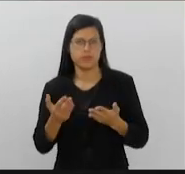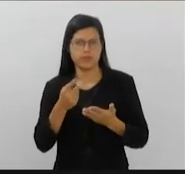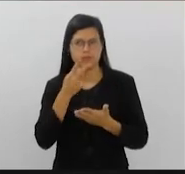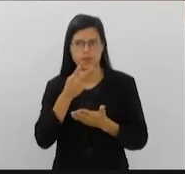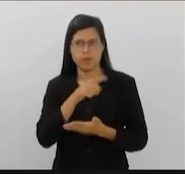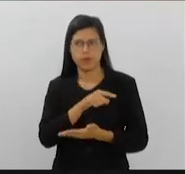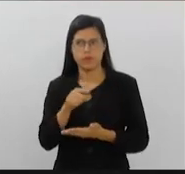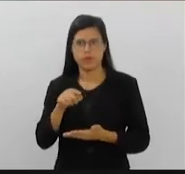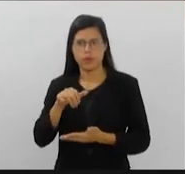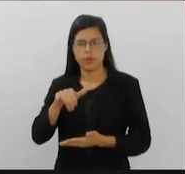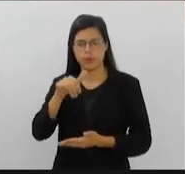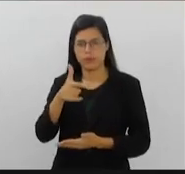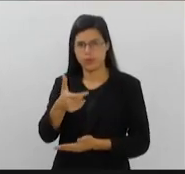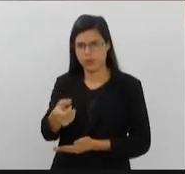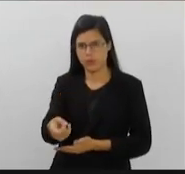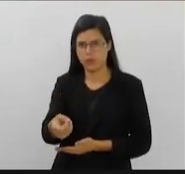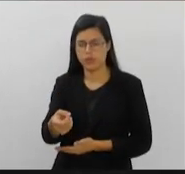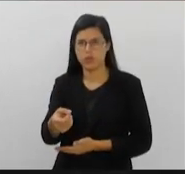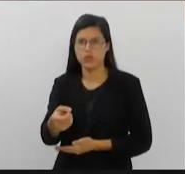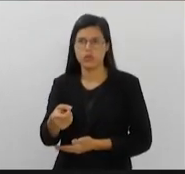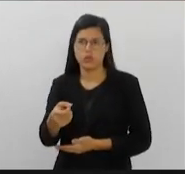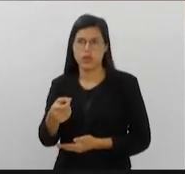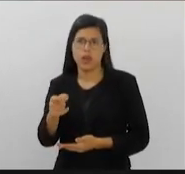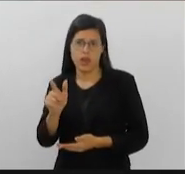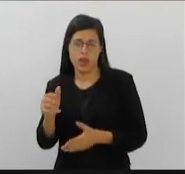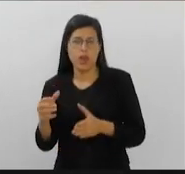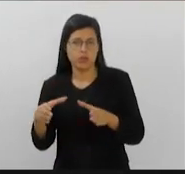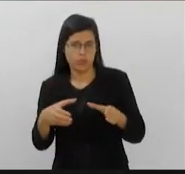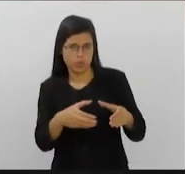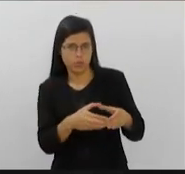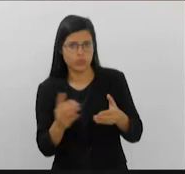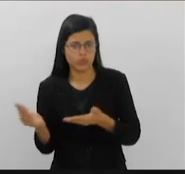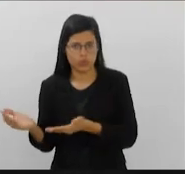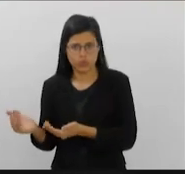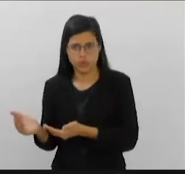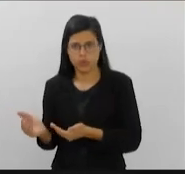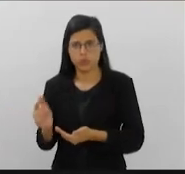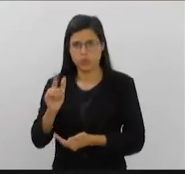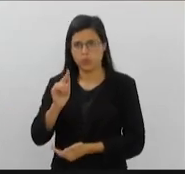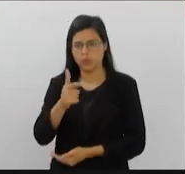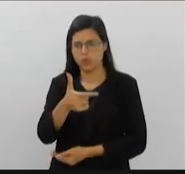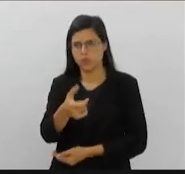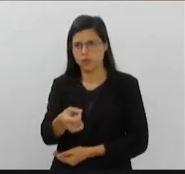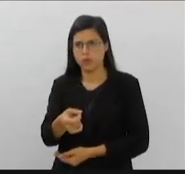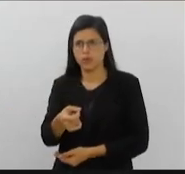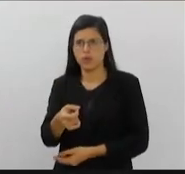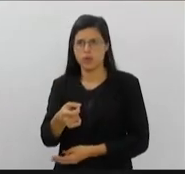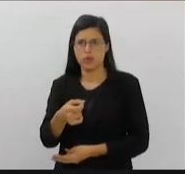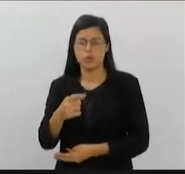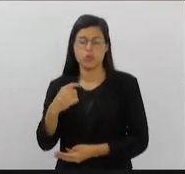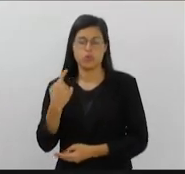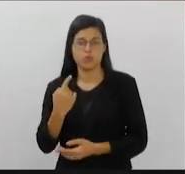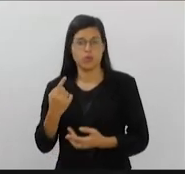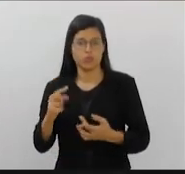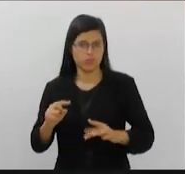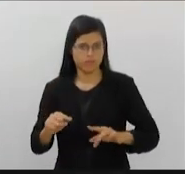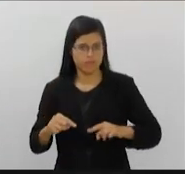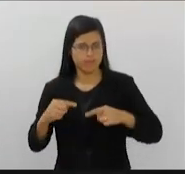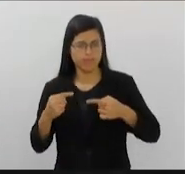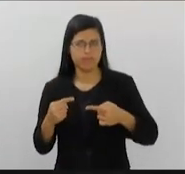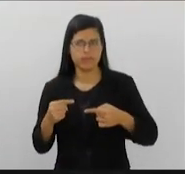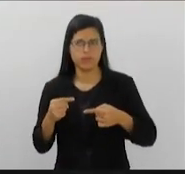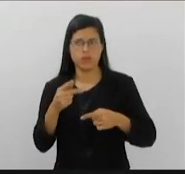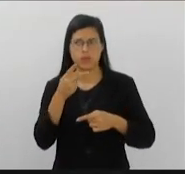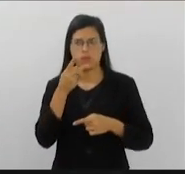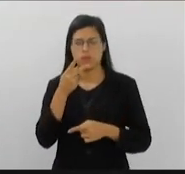o Y20 é o grupo de juventude do G20. E, por protocolo, né, o nosso grande desafio, como eu dizia